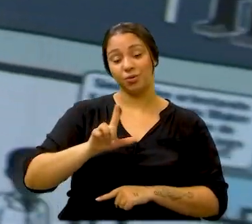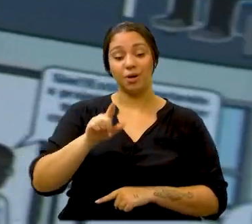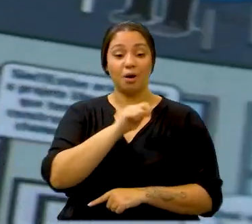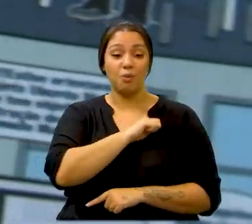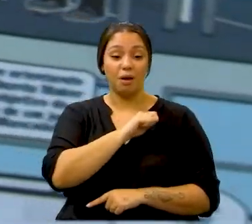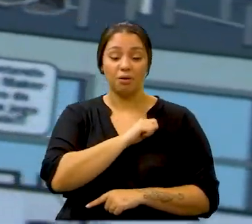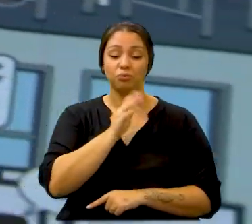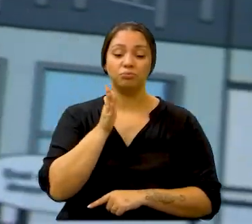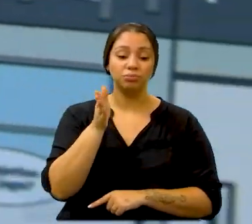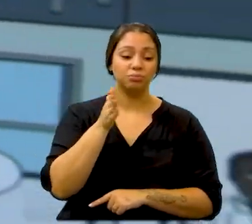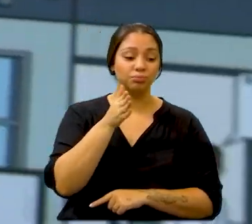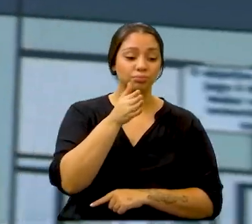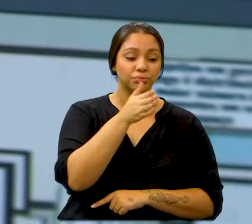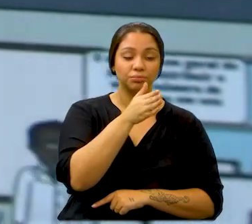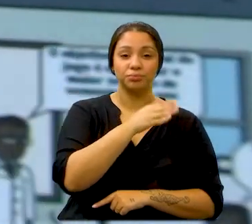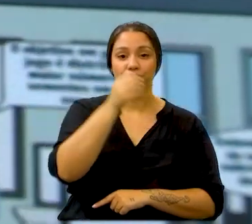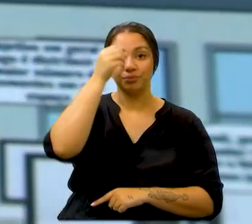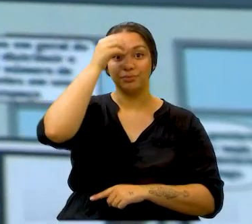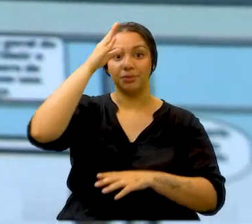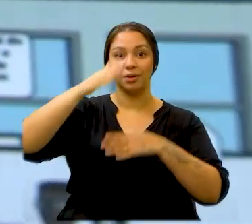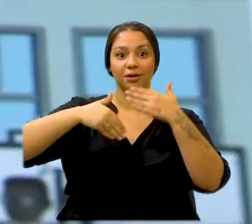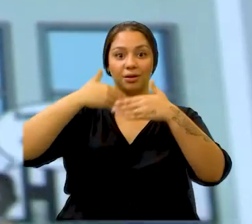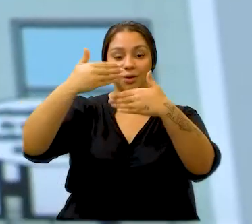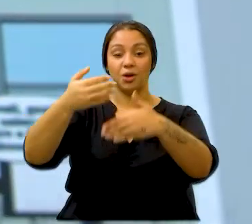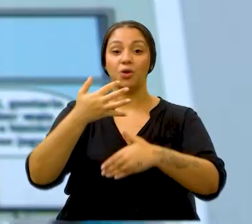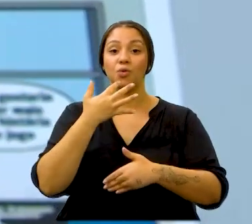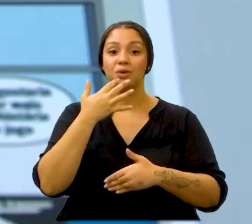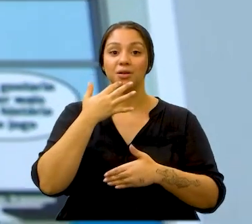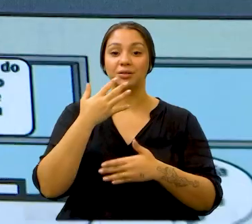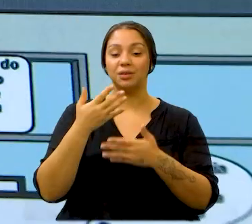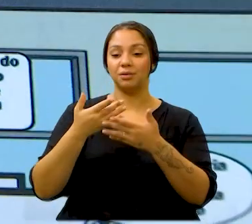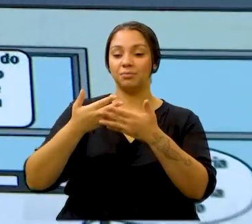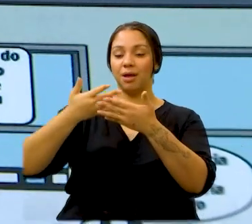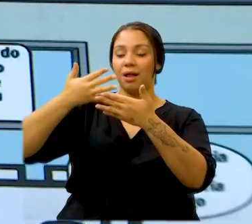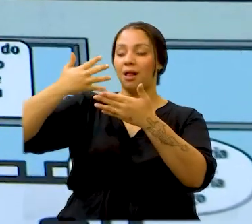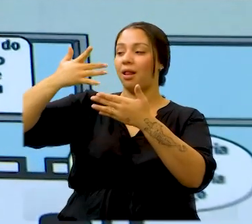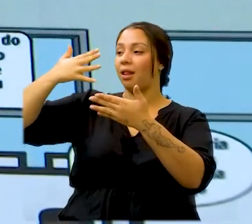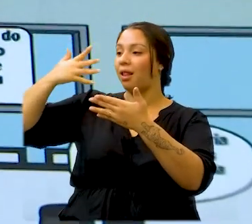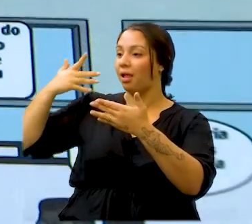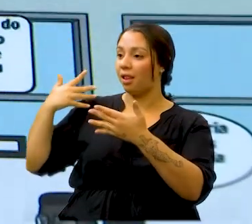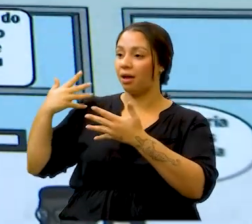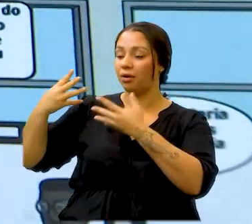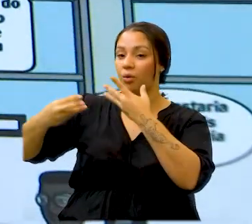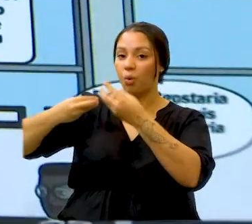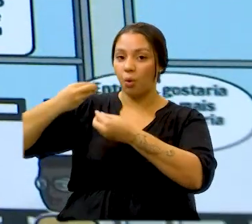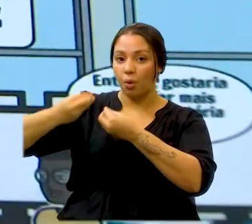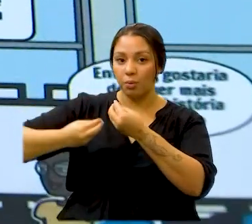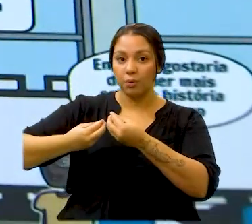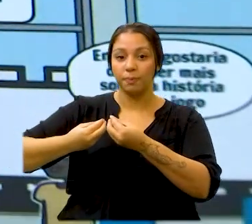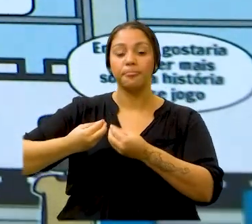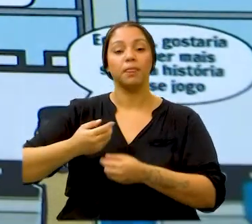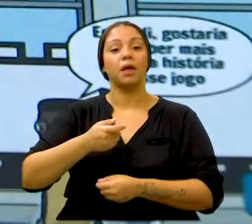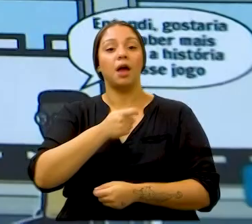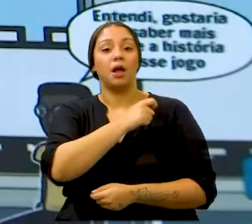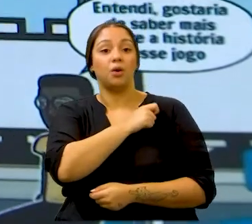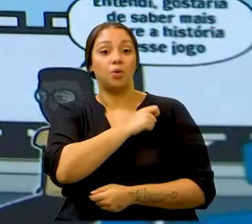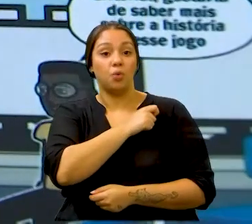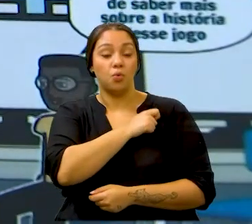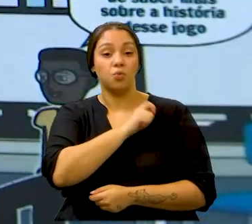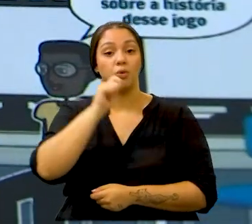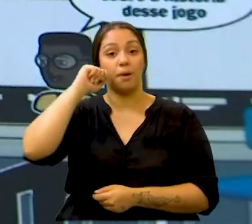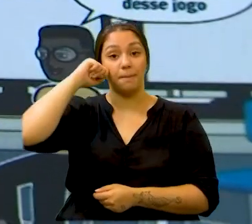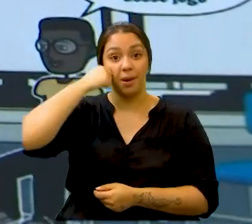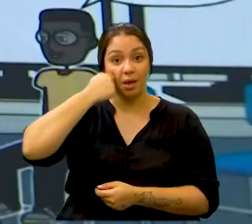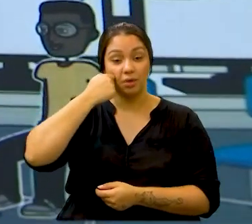possam se desenvolver e cada vez conhecer mais a sua ancestralidade, né, os estudantes negros e